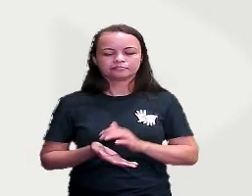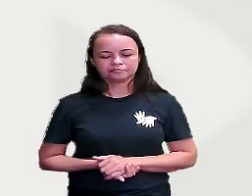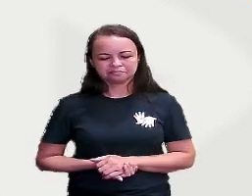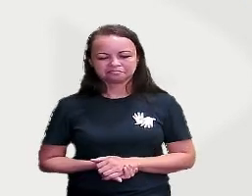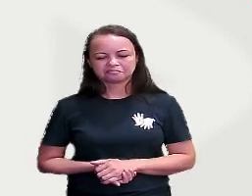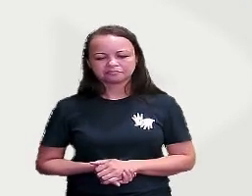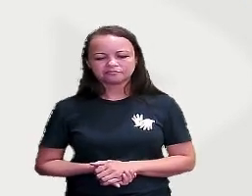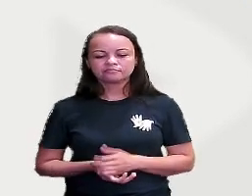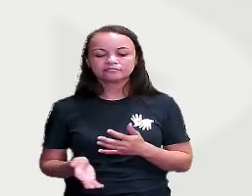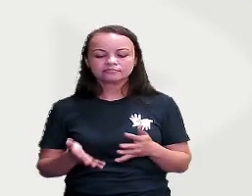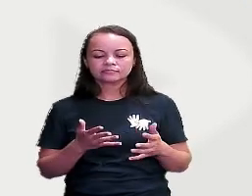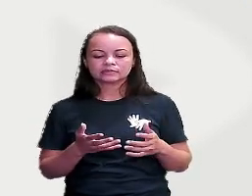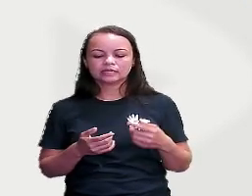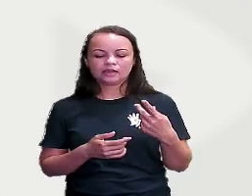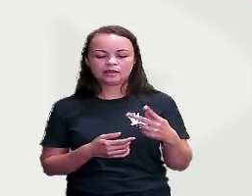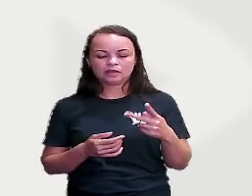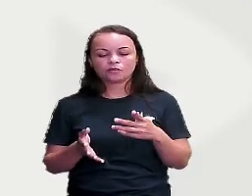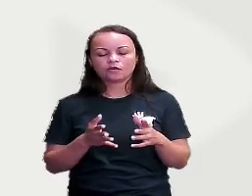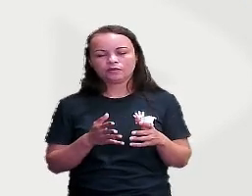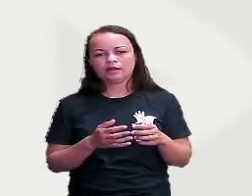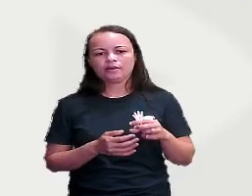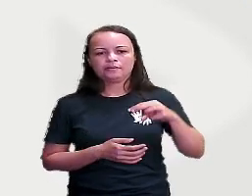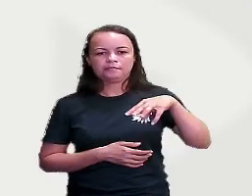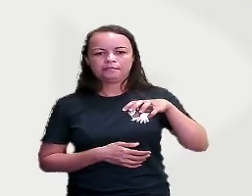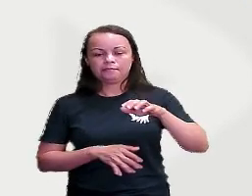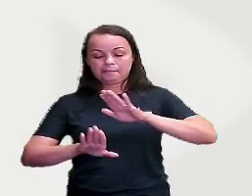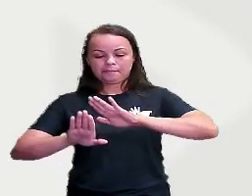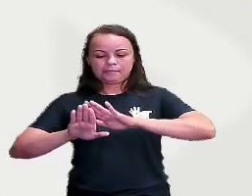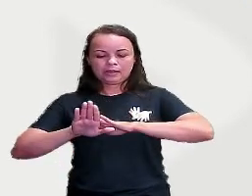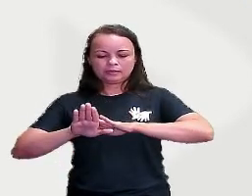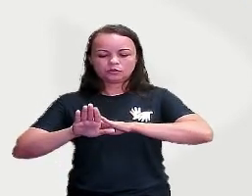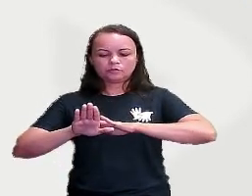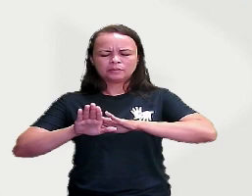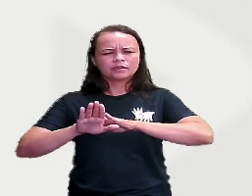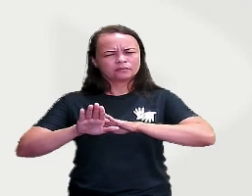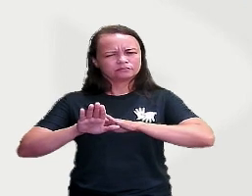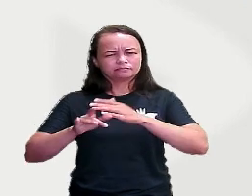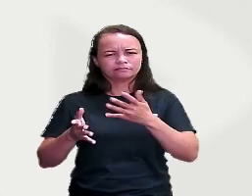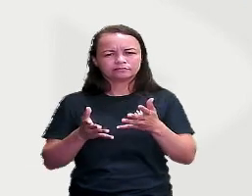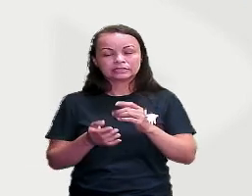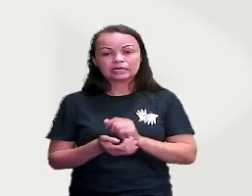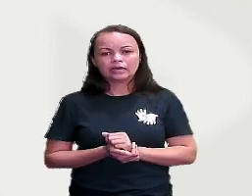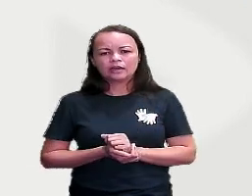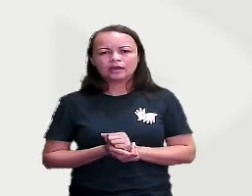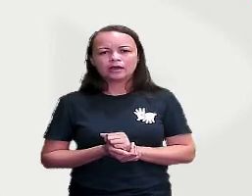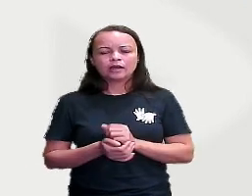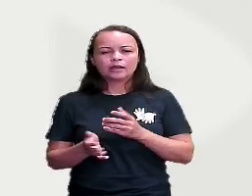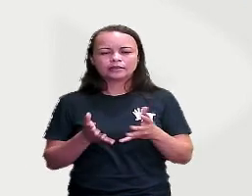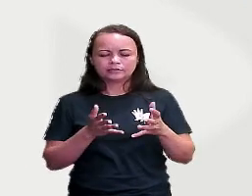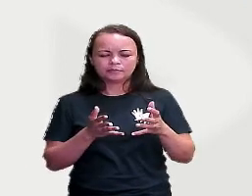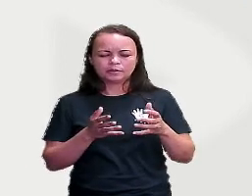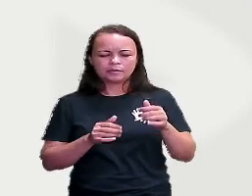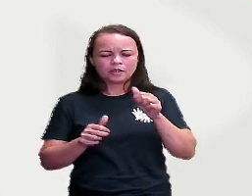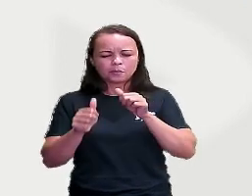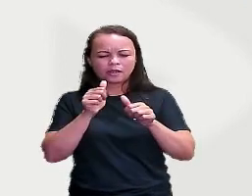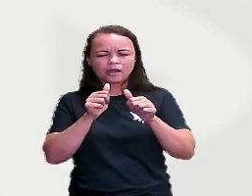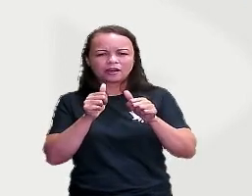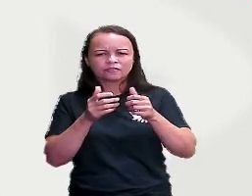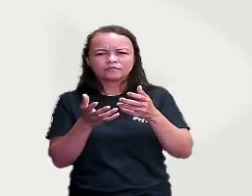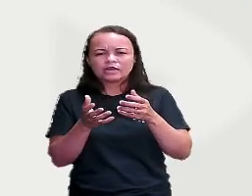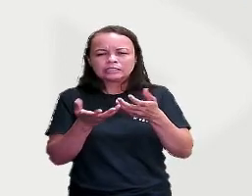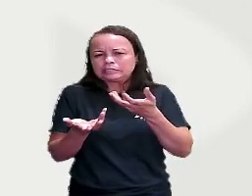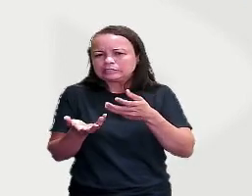Vamos agora ver aqui a metonímia, tá bom? Então, ó, bebeu uma garrafa de suco e ainda queria